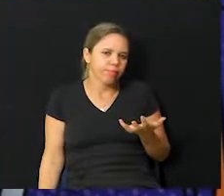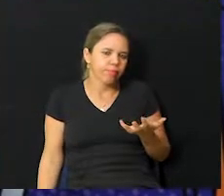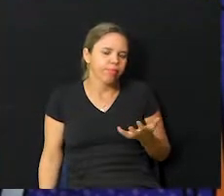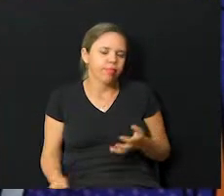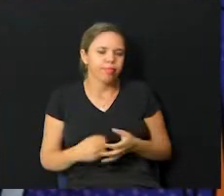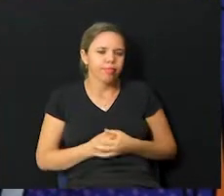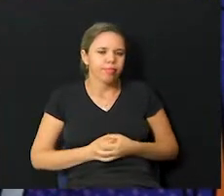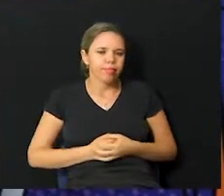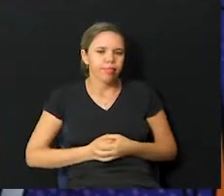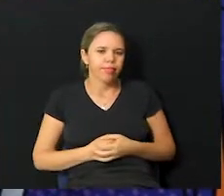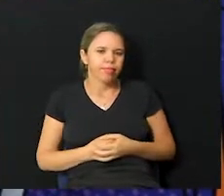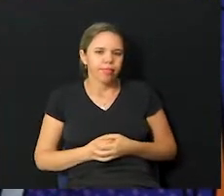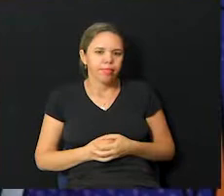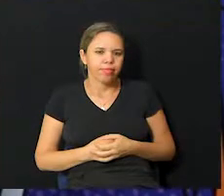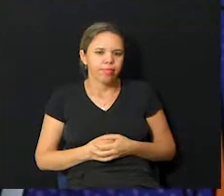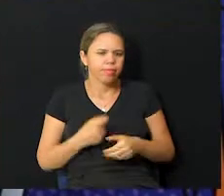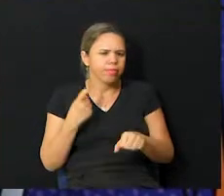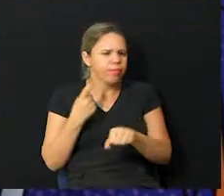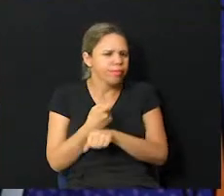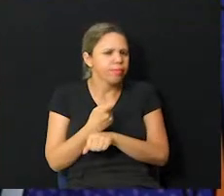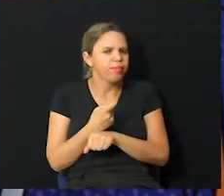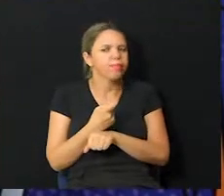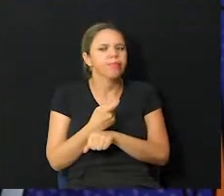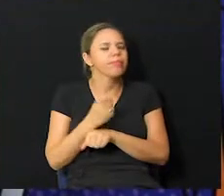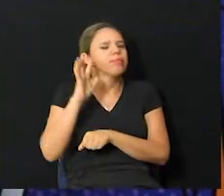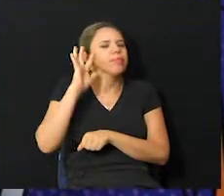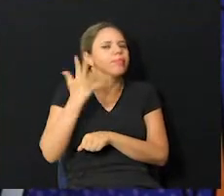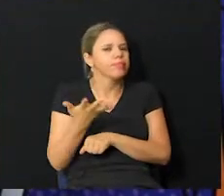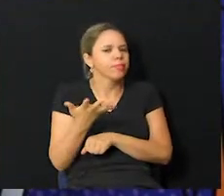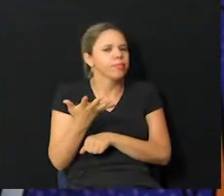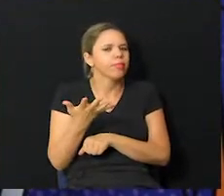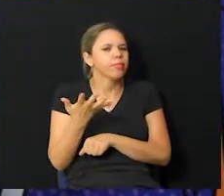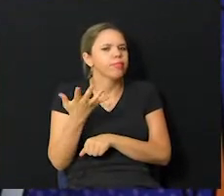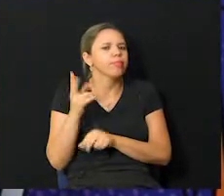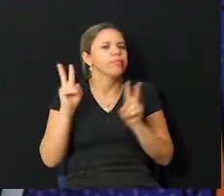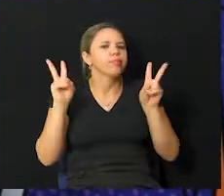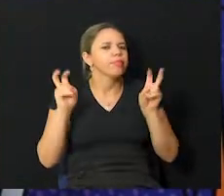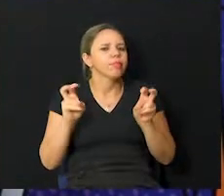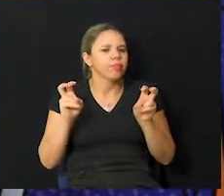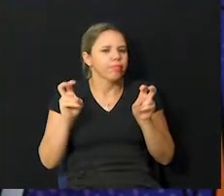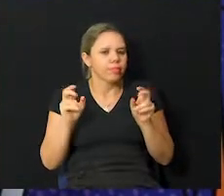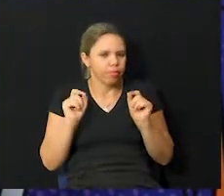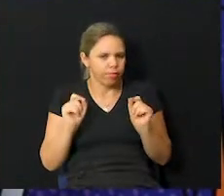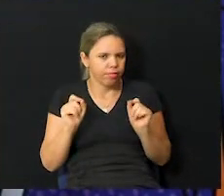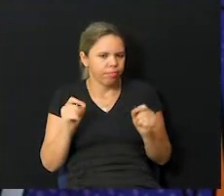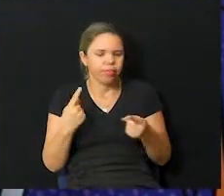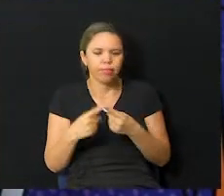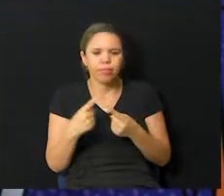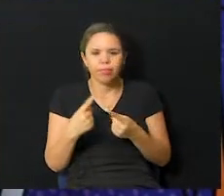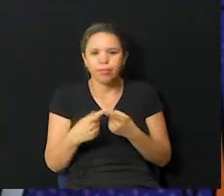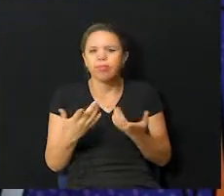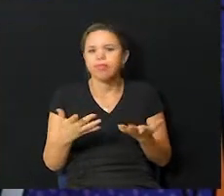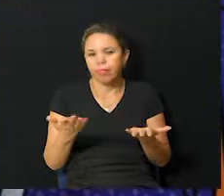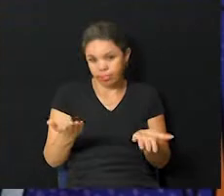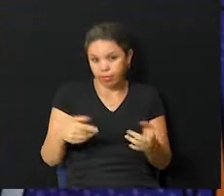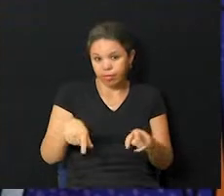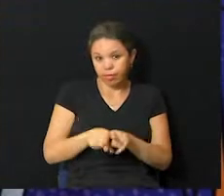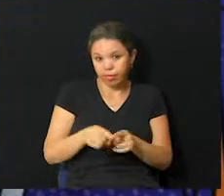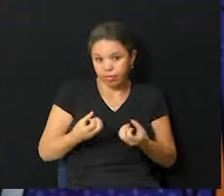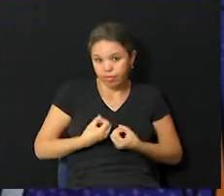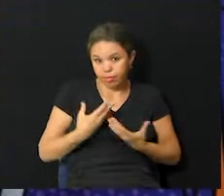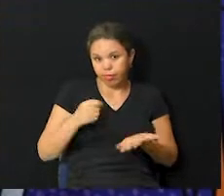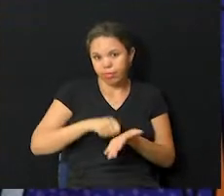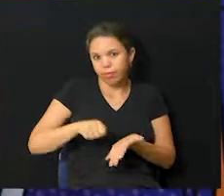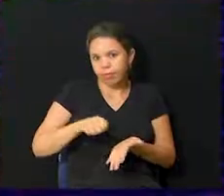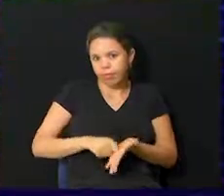a gente vai ali, ó, descobrir, desmistificar, né, destrinchar o título, porque o título também é